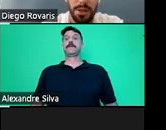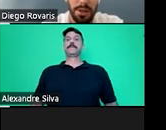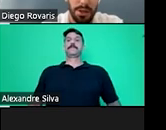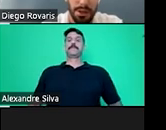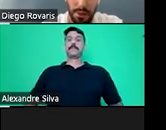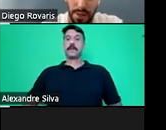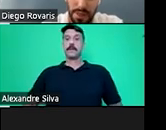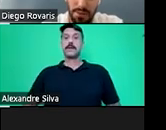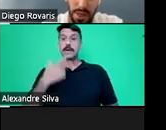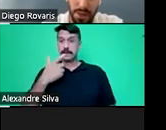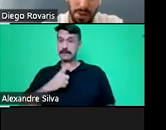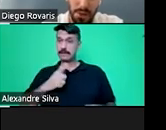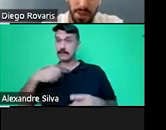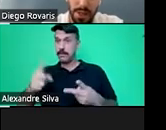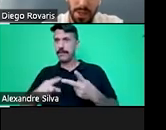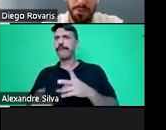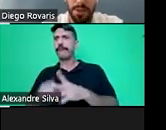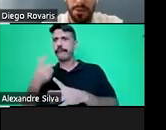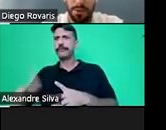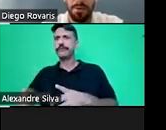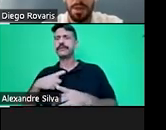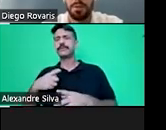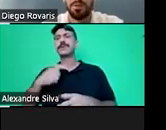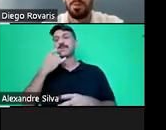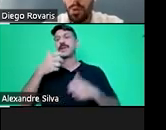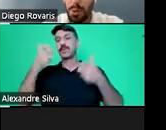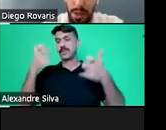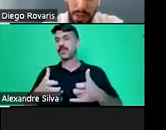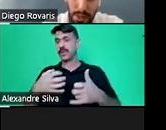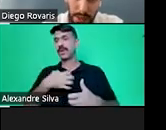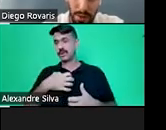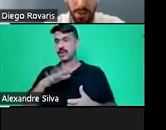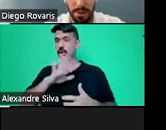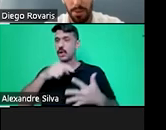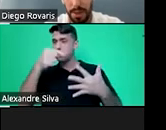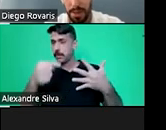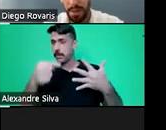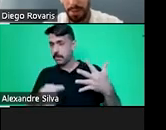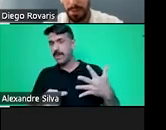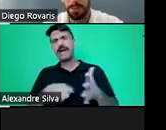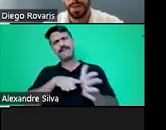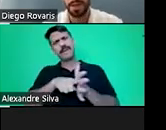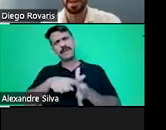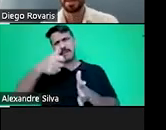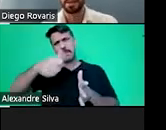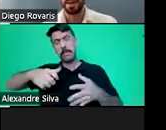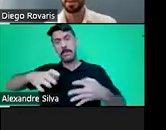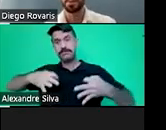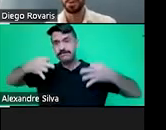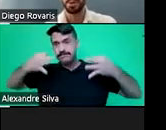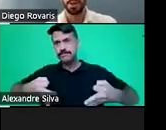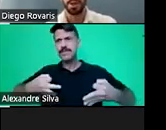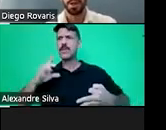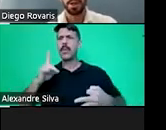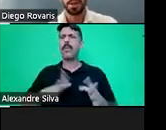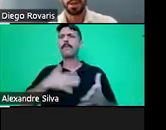falo de avaliação, de diagnóstico aqui, eu estou falando de uma avaliação muito criteriosa por essa equipe para poder caracterizar esse